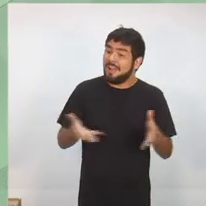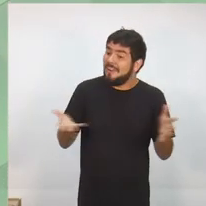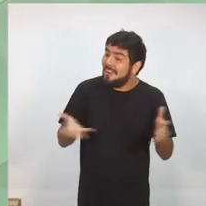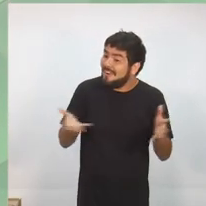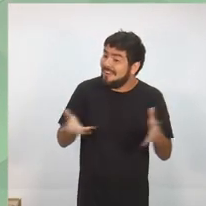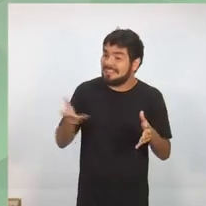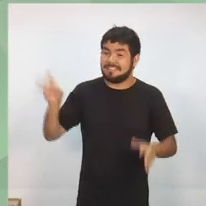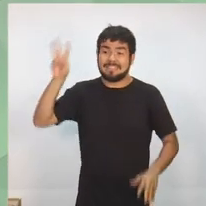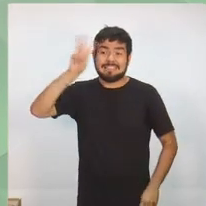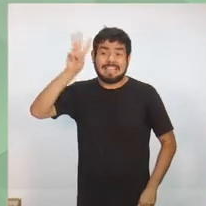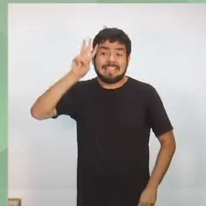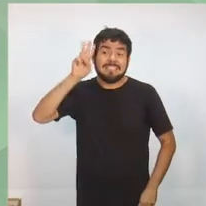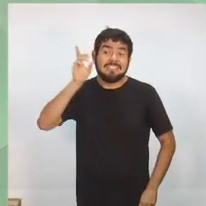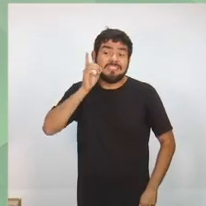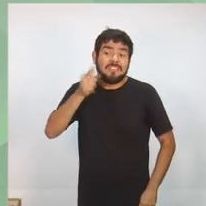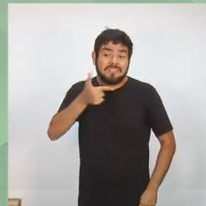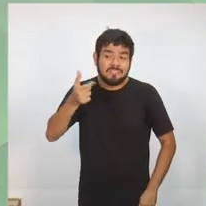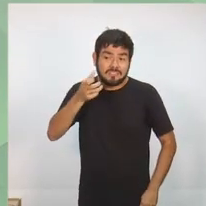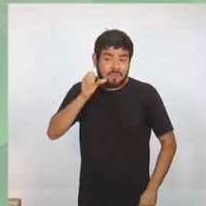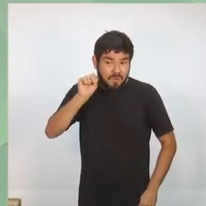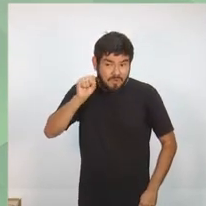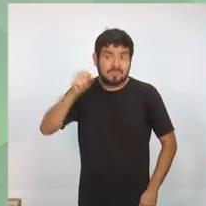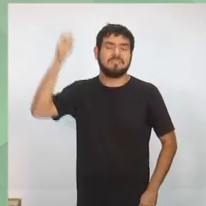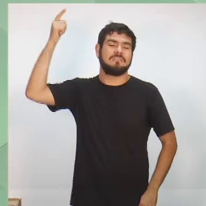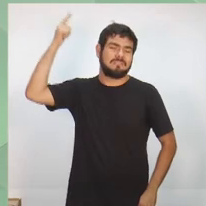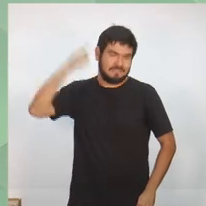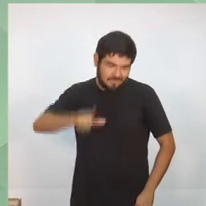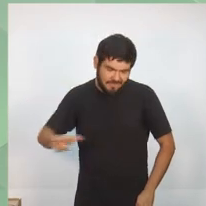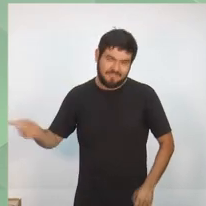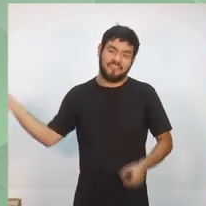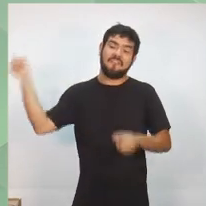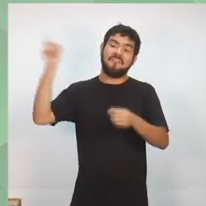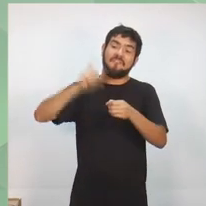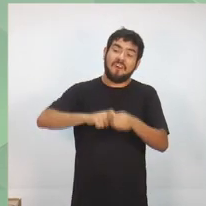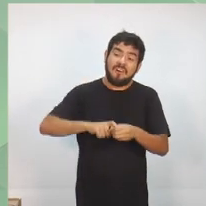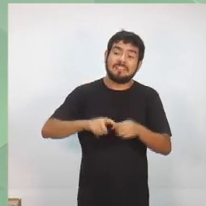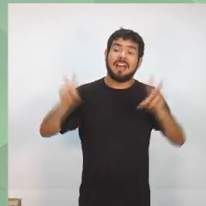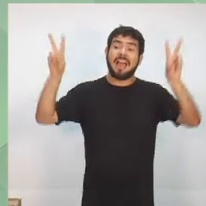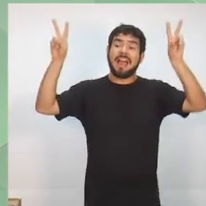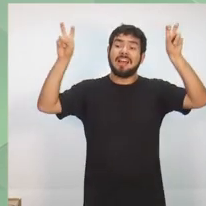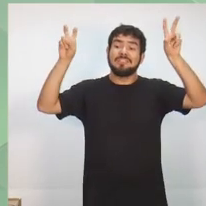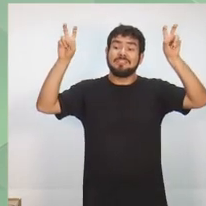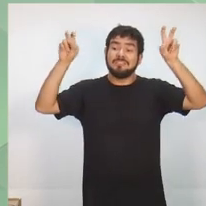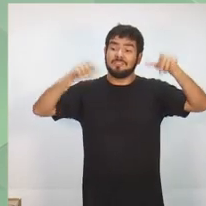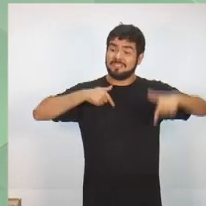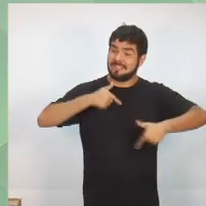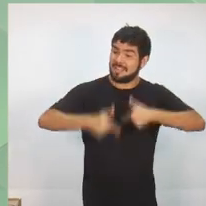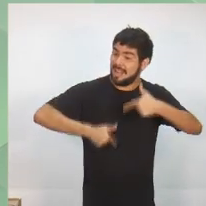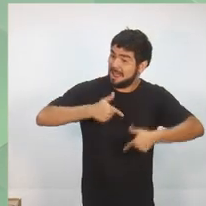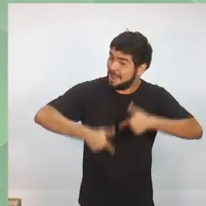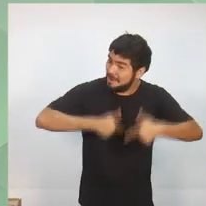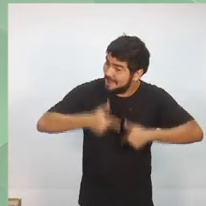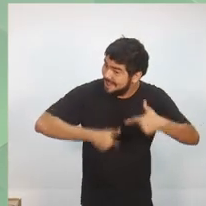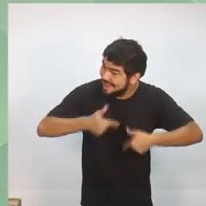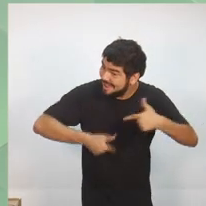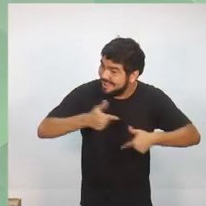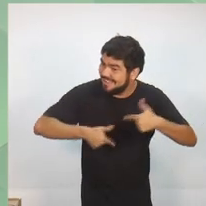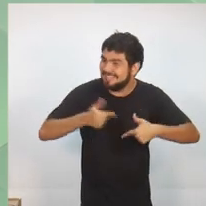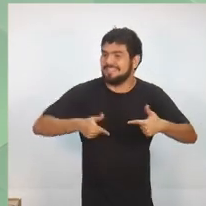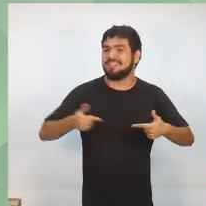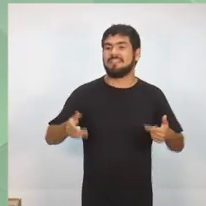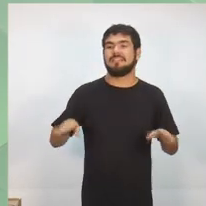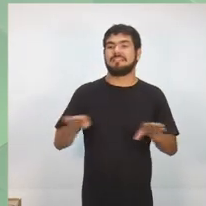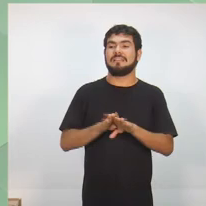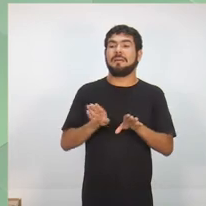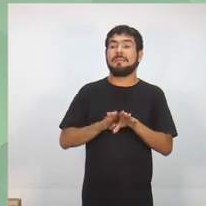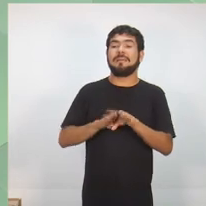no dia 28, todos eles estarão aqui de volta para a gente falar de geração de emprego e renda. Não se esqueçam que em Boca do Acre, pela rádio